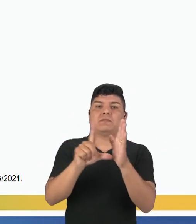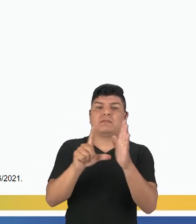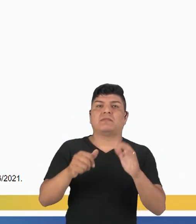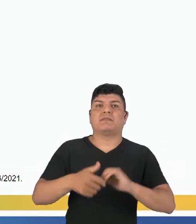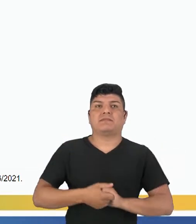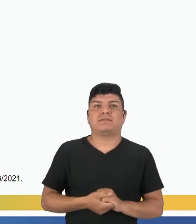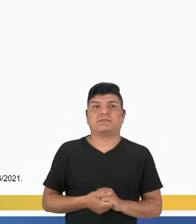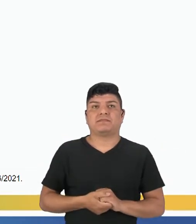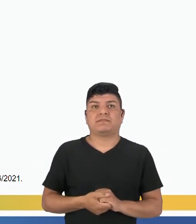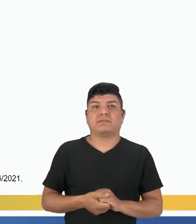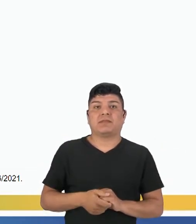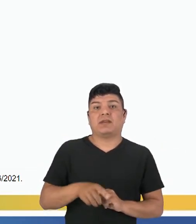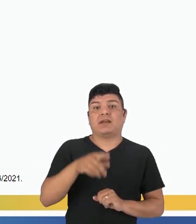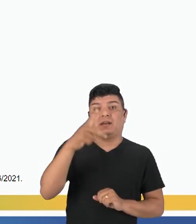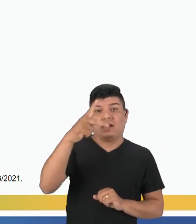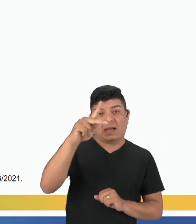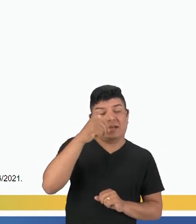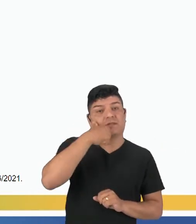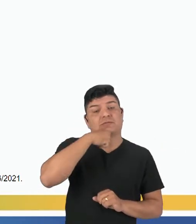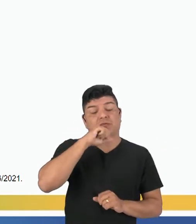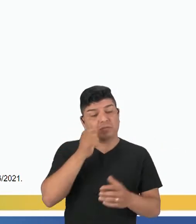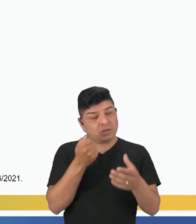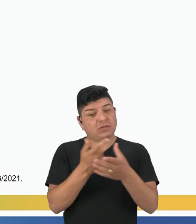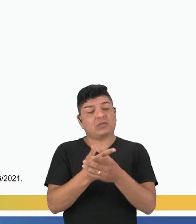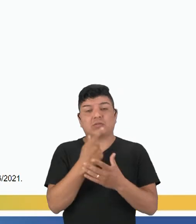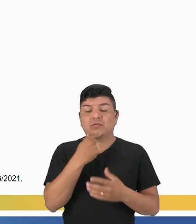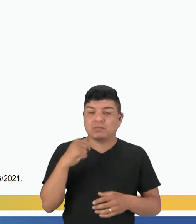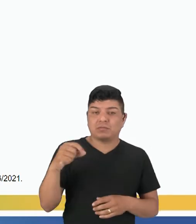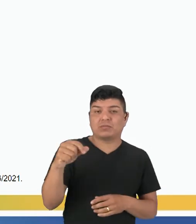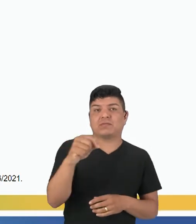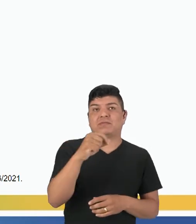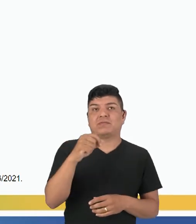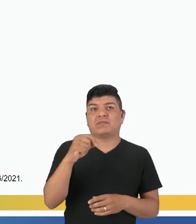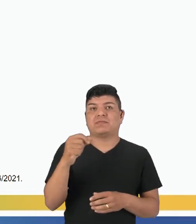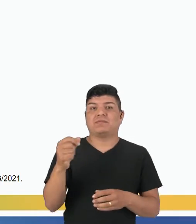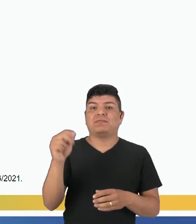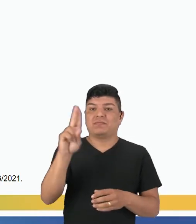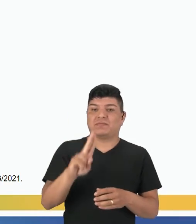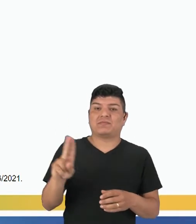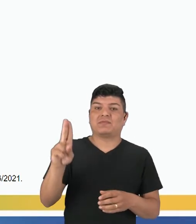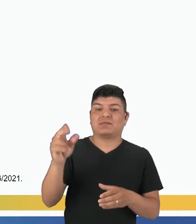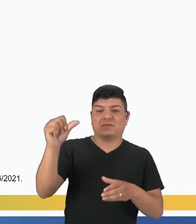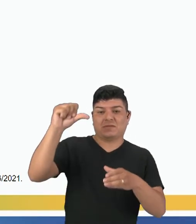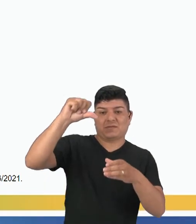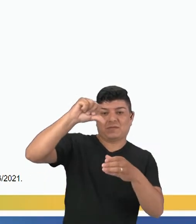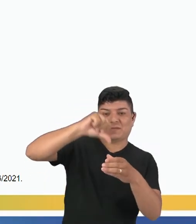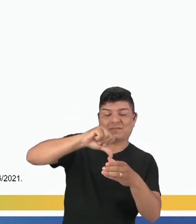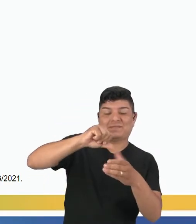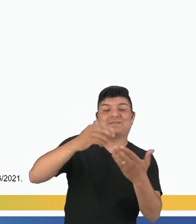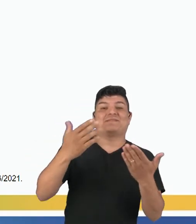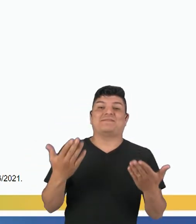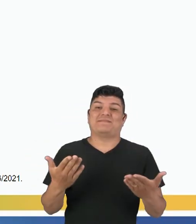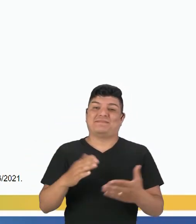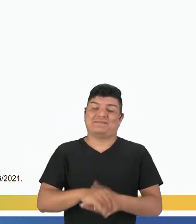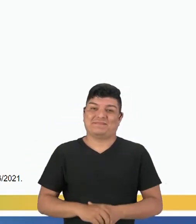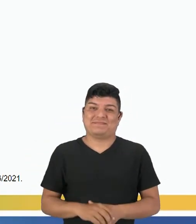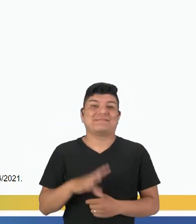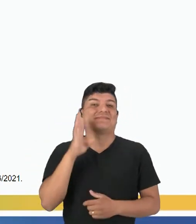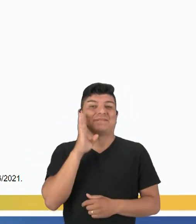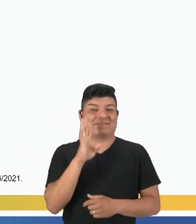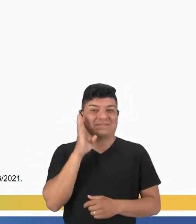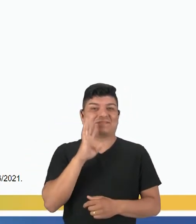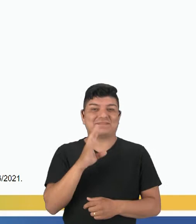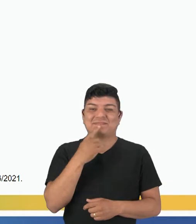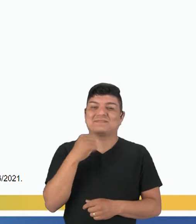Em uma delas, a sua mãe comprou o sal e colocou dentro de mim. Uau! Que legal que